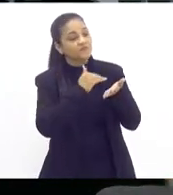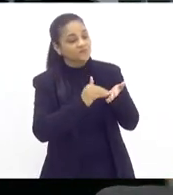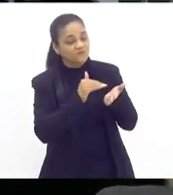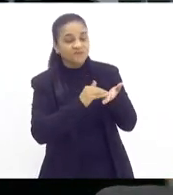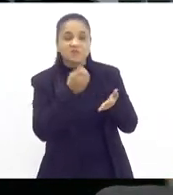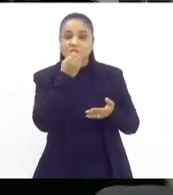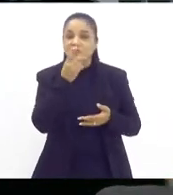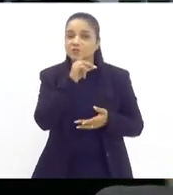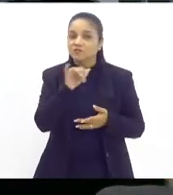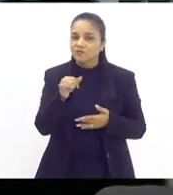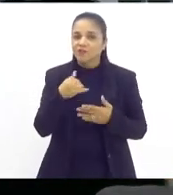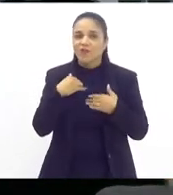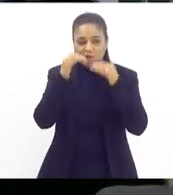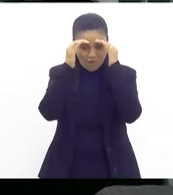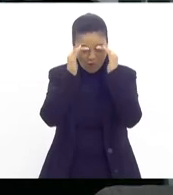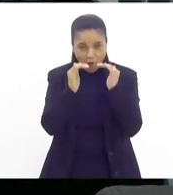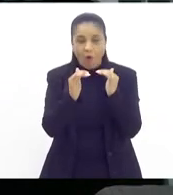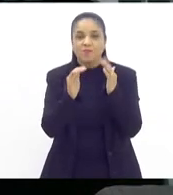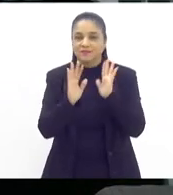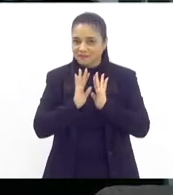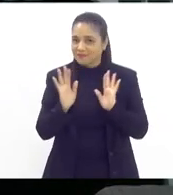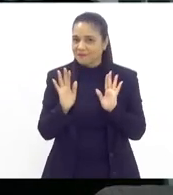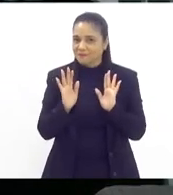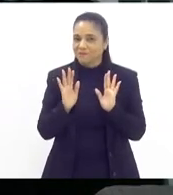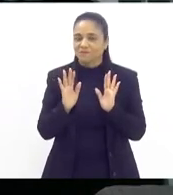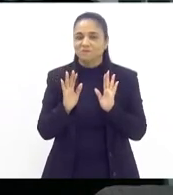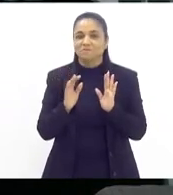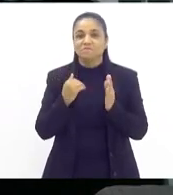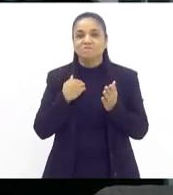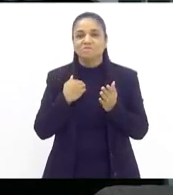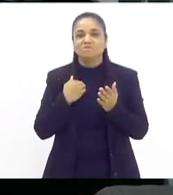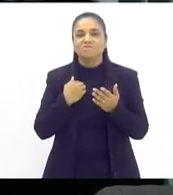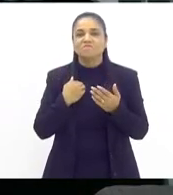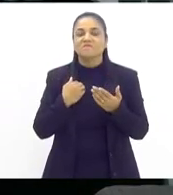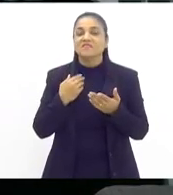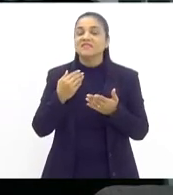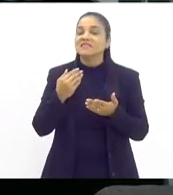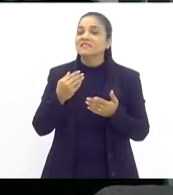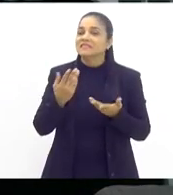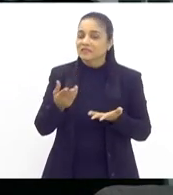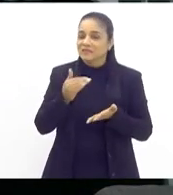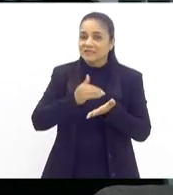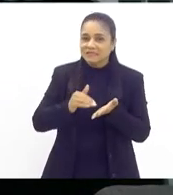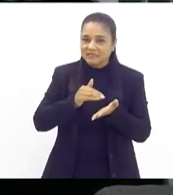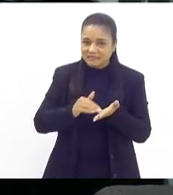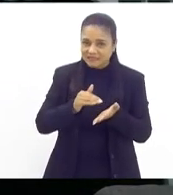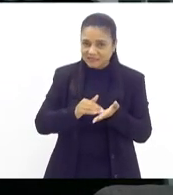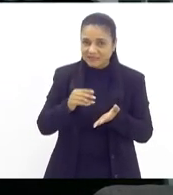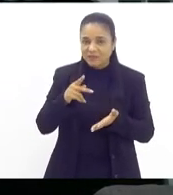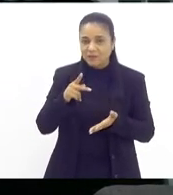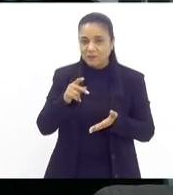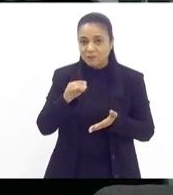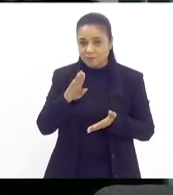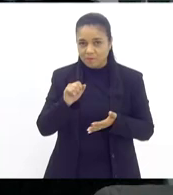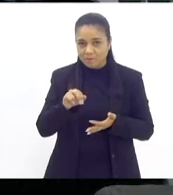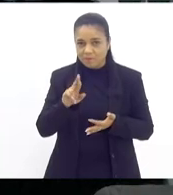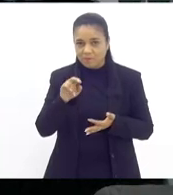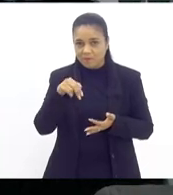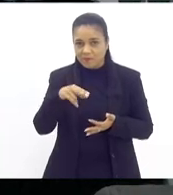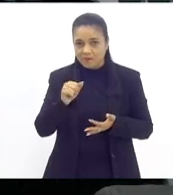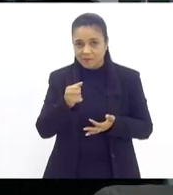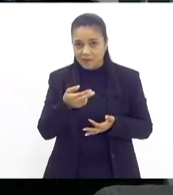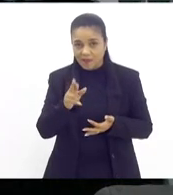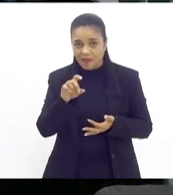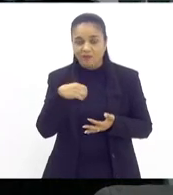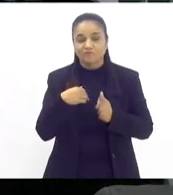dia a todos. Vou ser obediente, deputado. Secretário Apia, como o senhor falou durante a sua